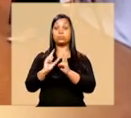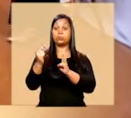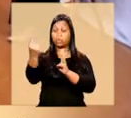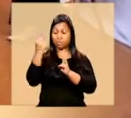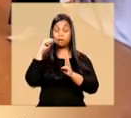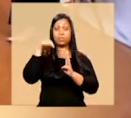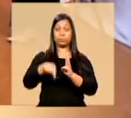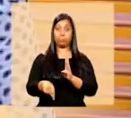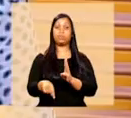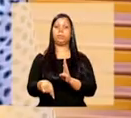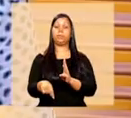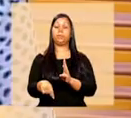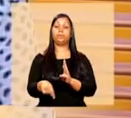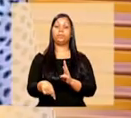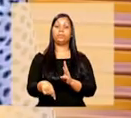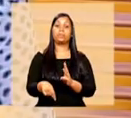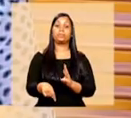já...